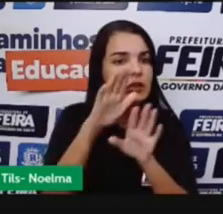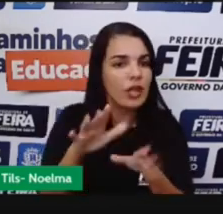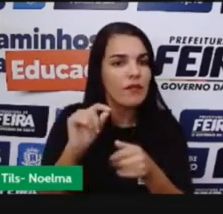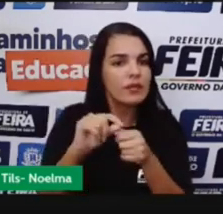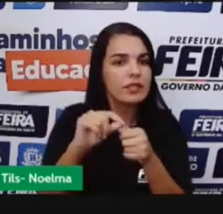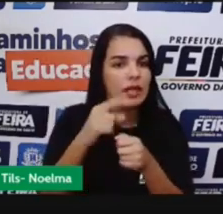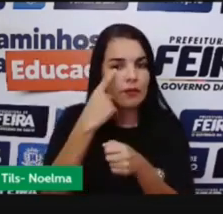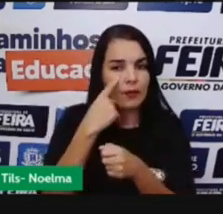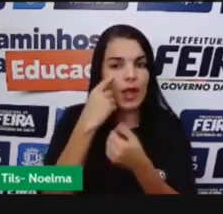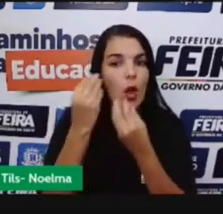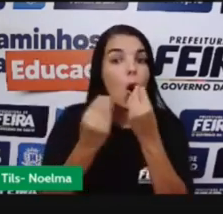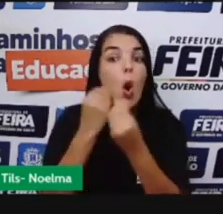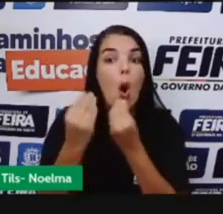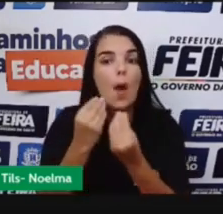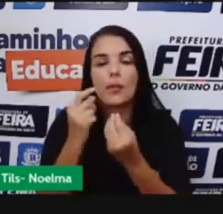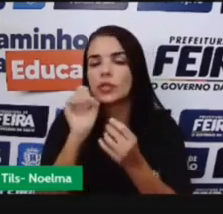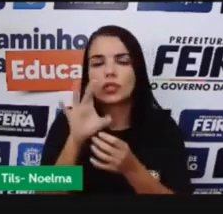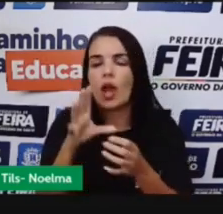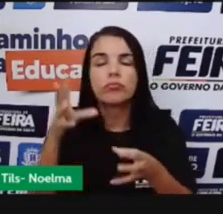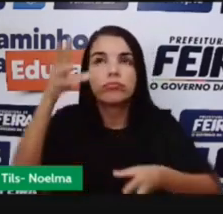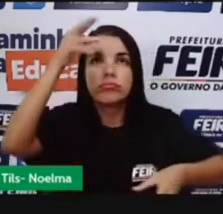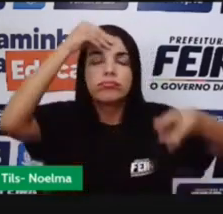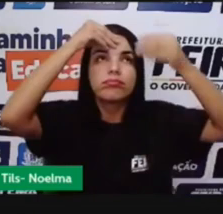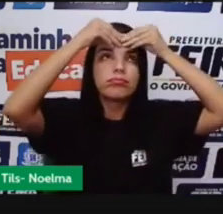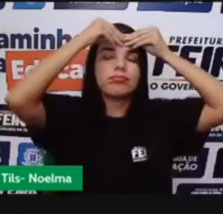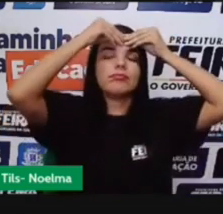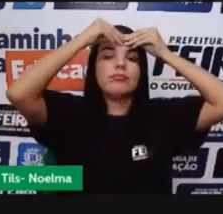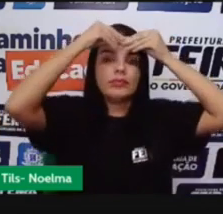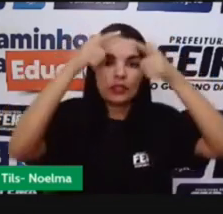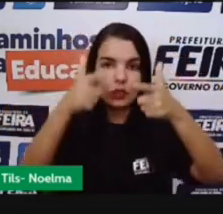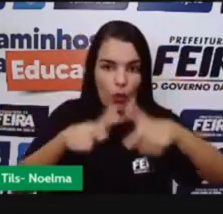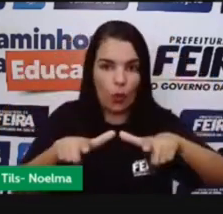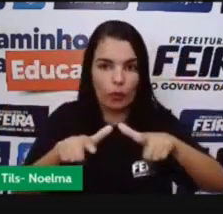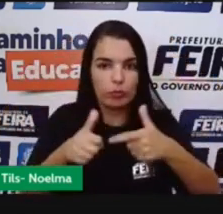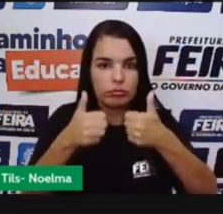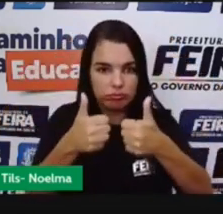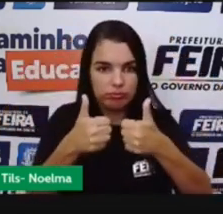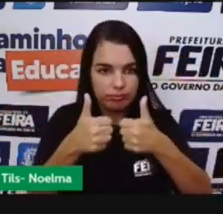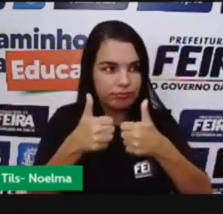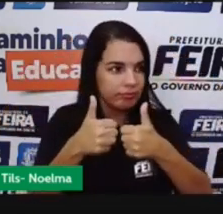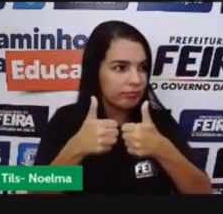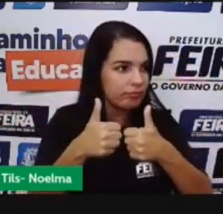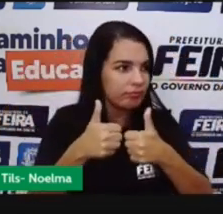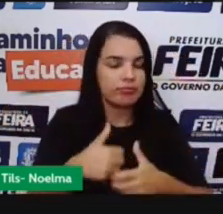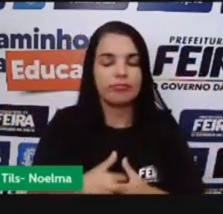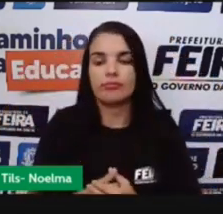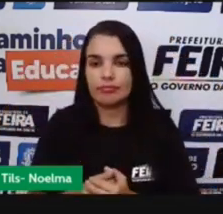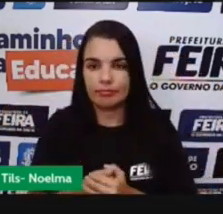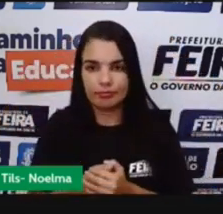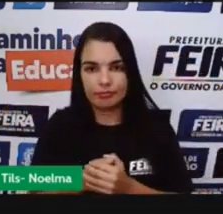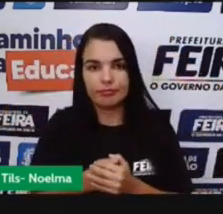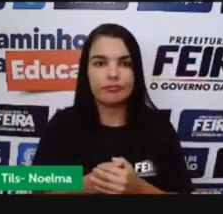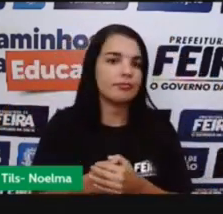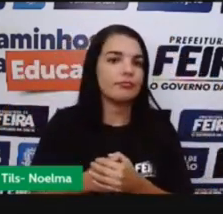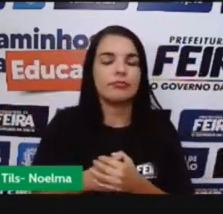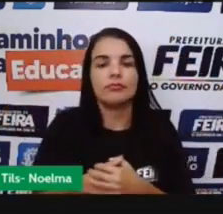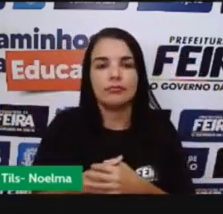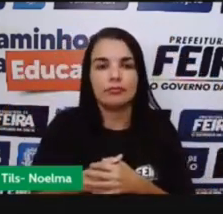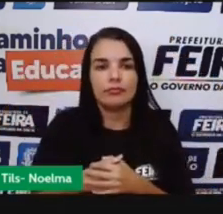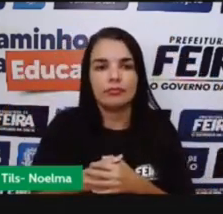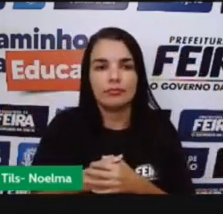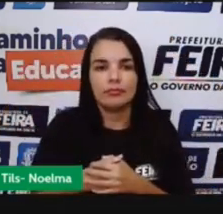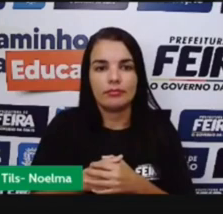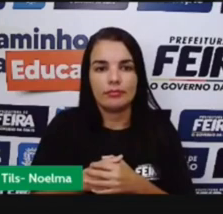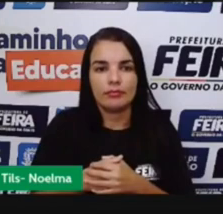certo? Nós vamos apenas reforçar aqui quais seriam esses termos que são necessários, que estão presentes aí na